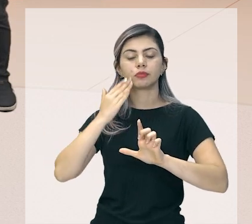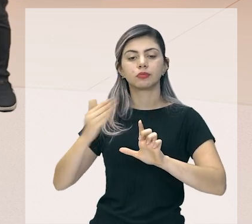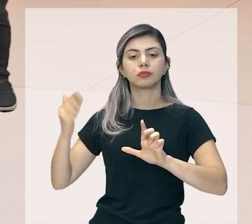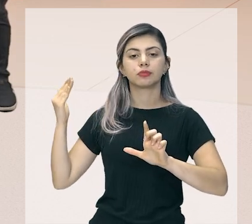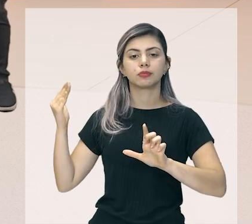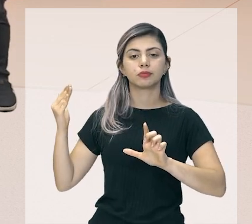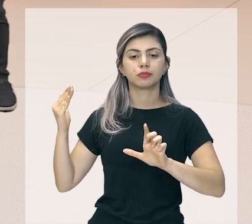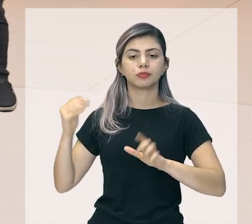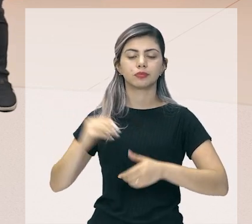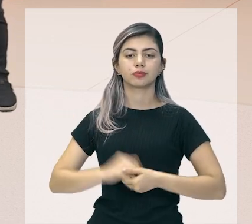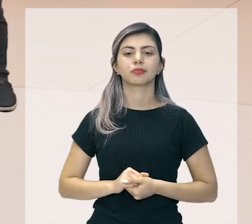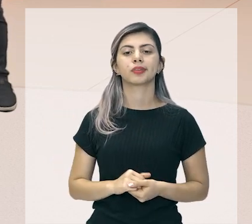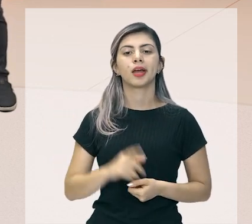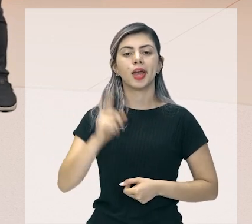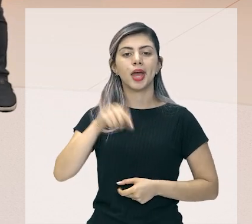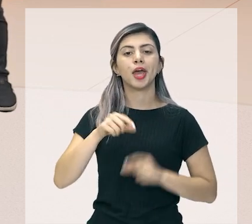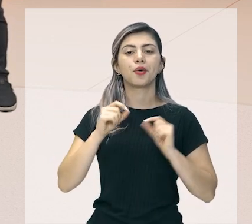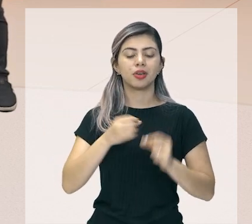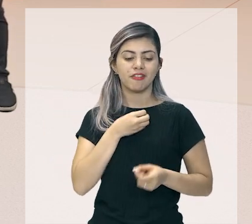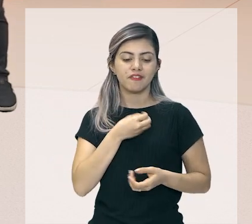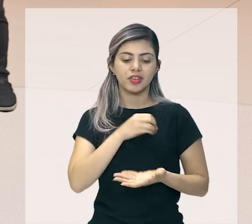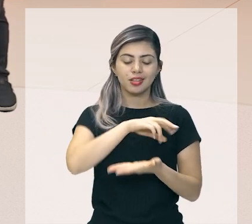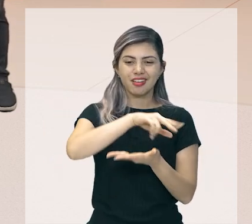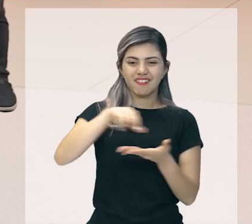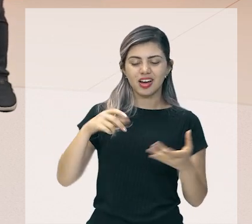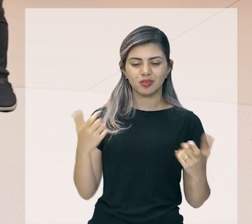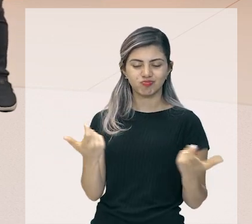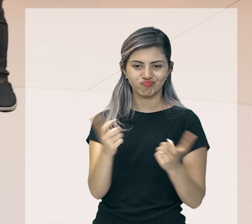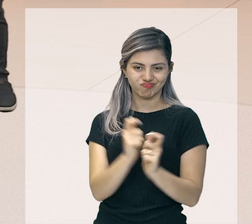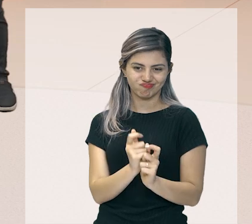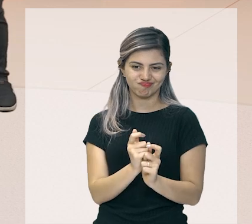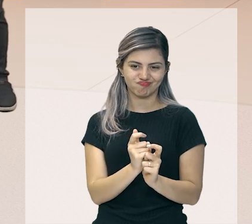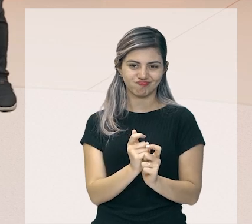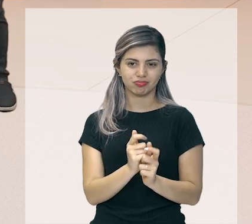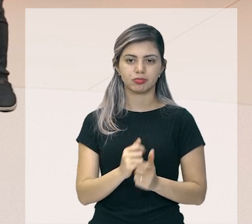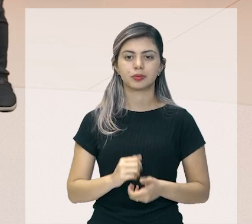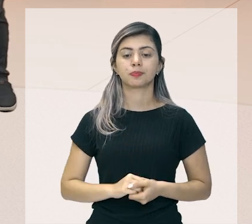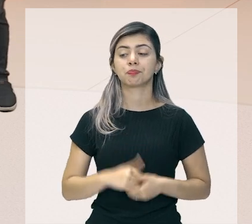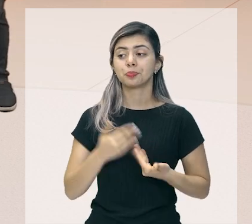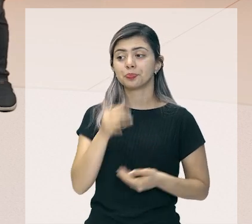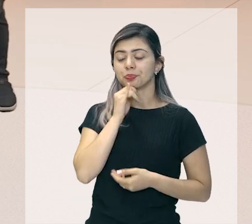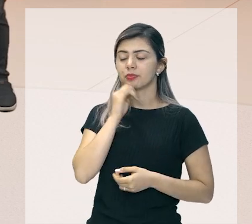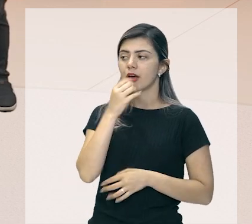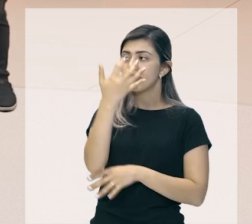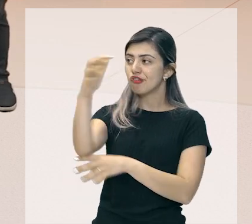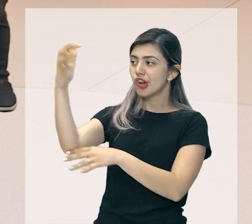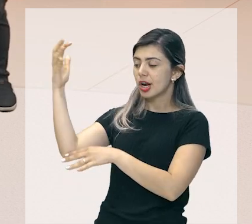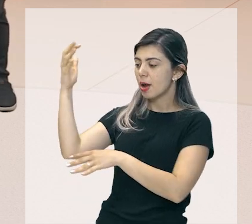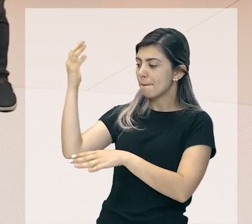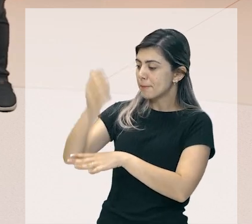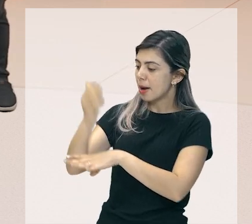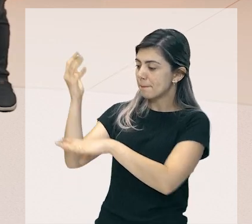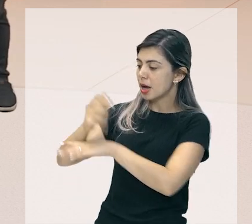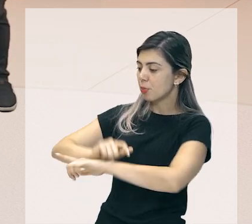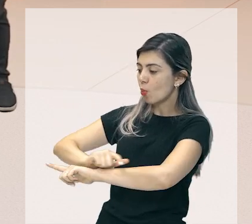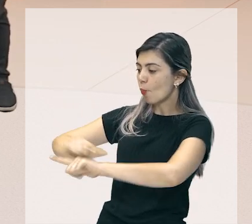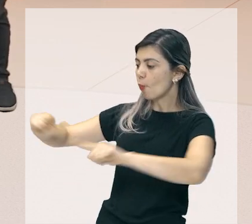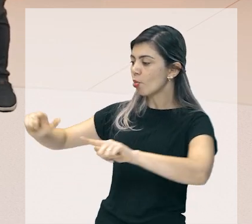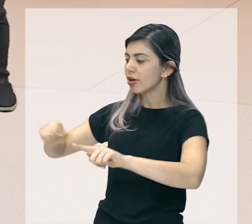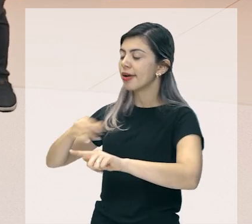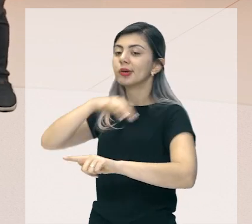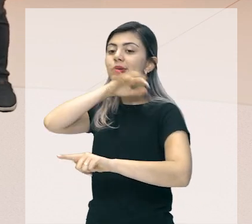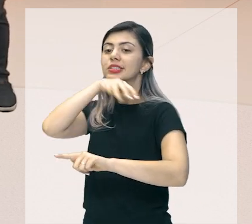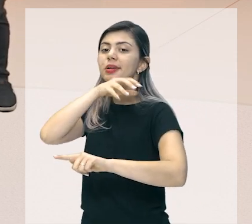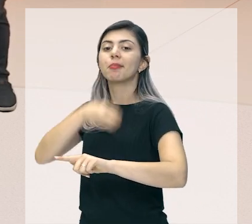apareceu agora há pouco aí, que é a redução da biodiversidade, né? Abriu a floresta, tirou a floresta, os animais que